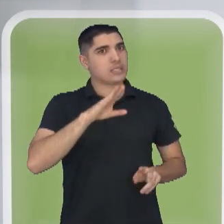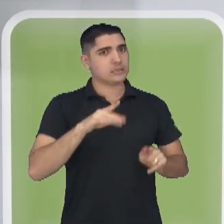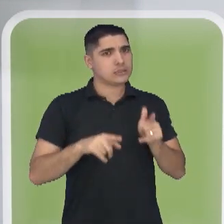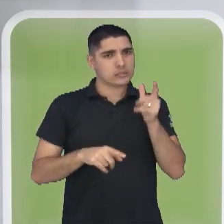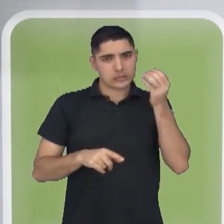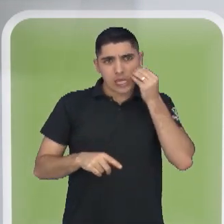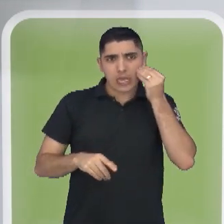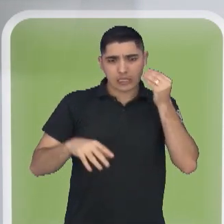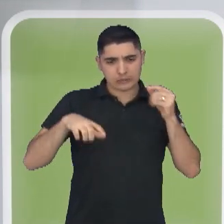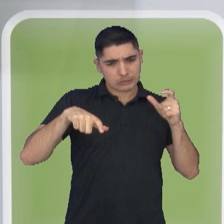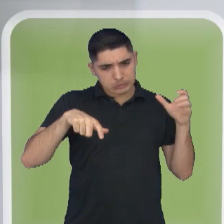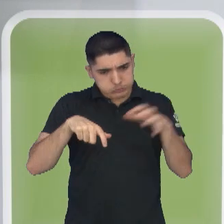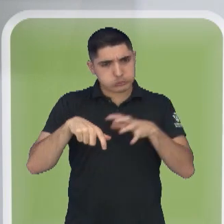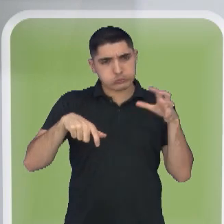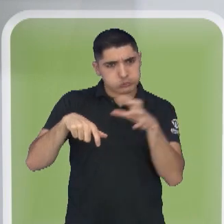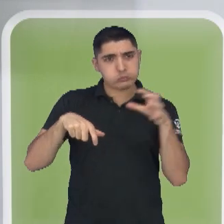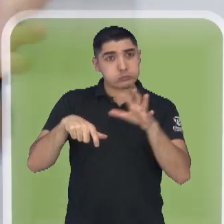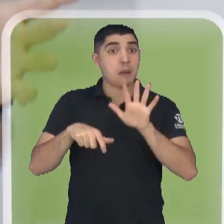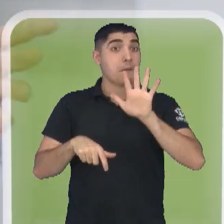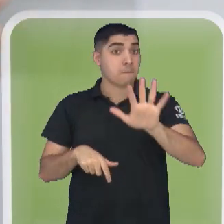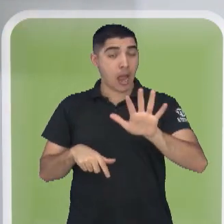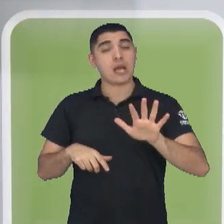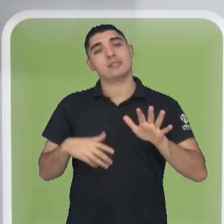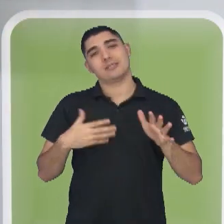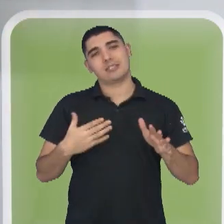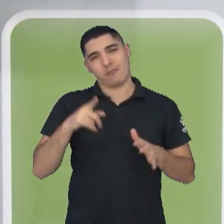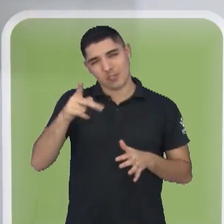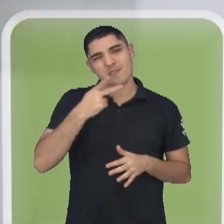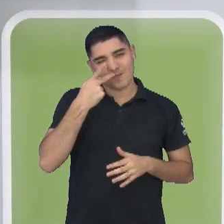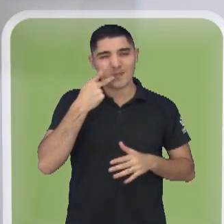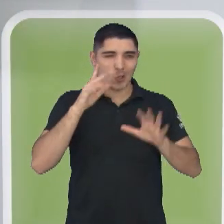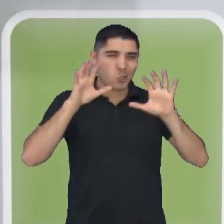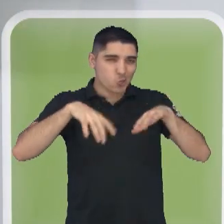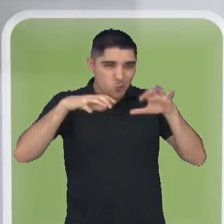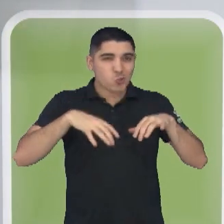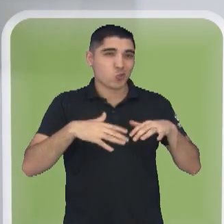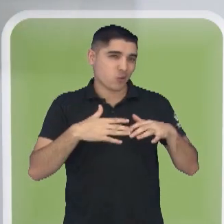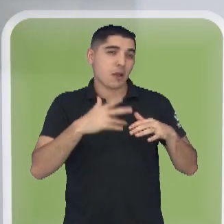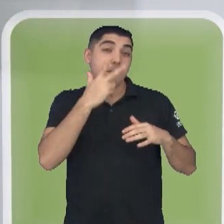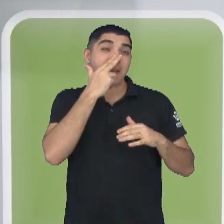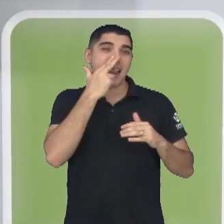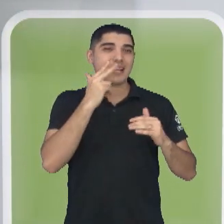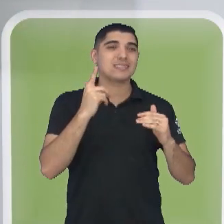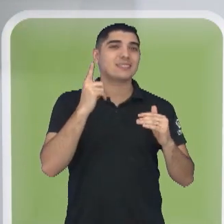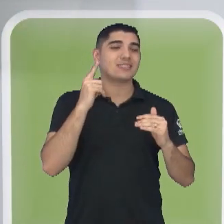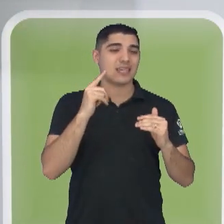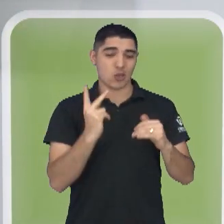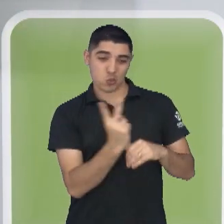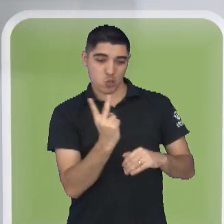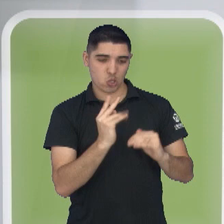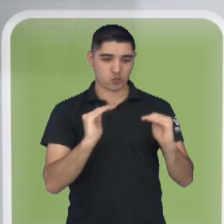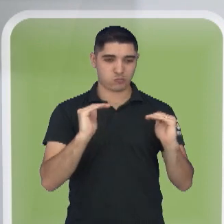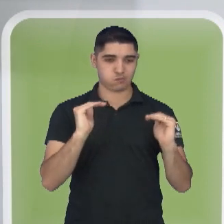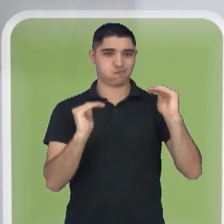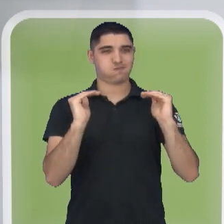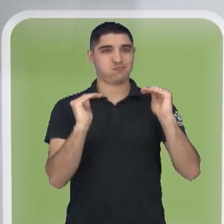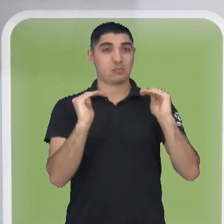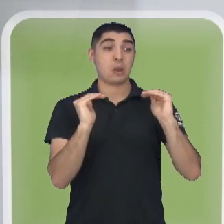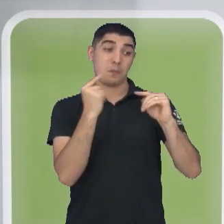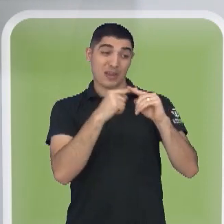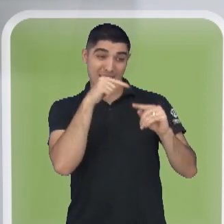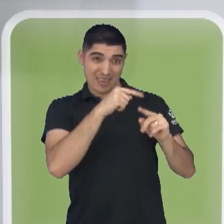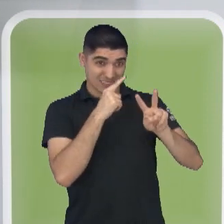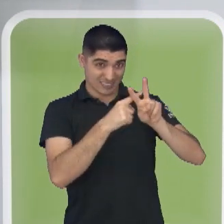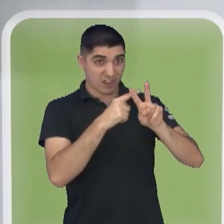que o São José no jogo, mas, como você falou da chuva, a chuva acabou igualando um pouco o jogo, né? E nessa